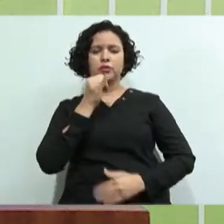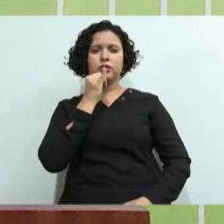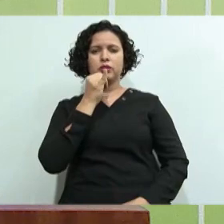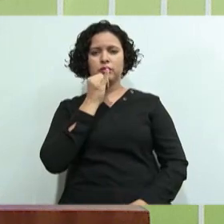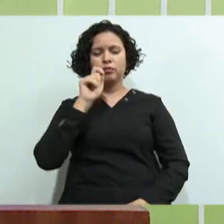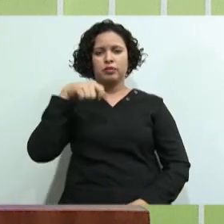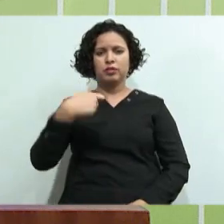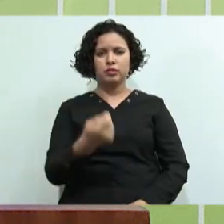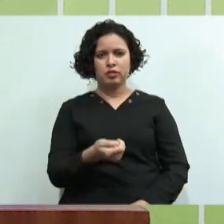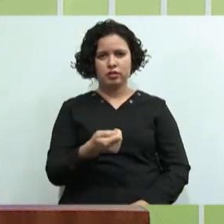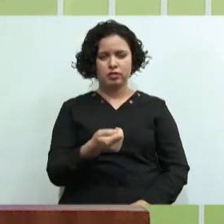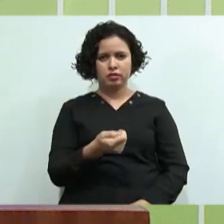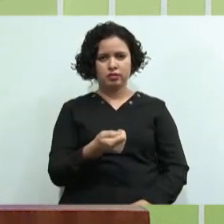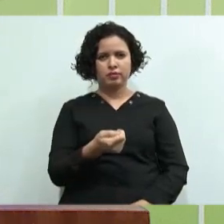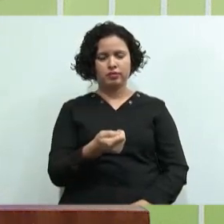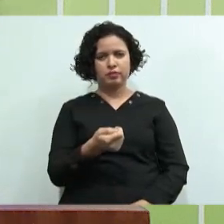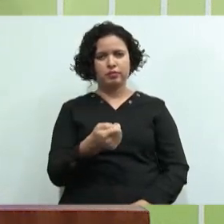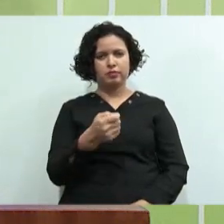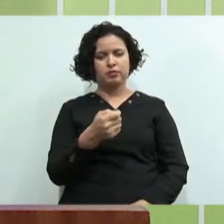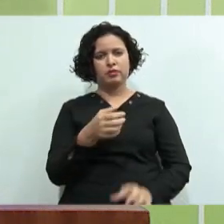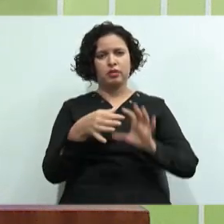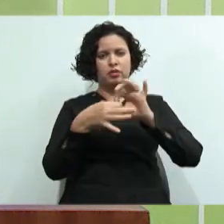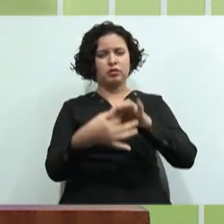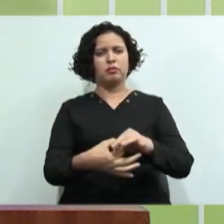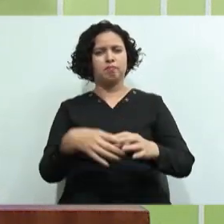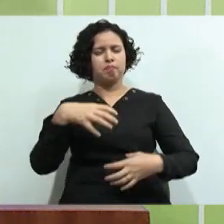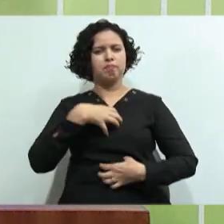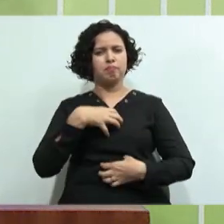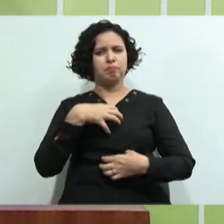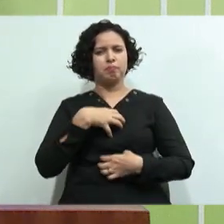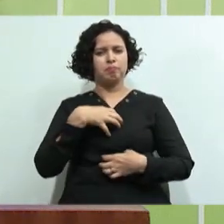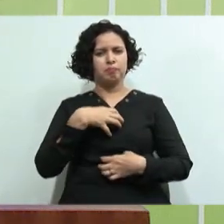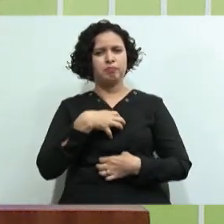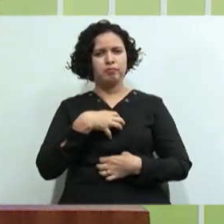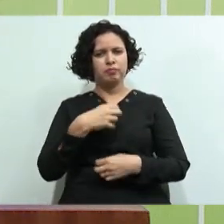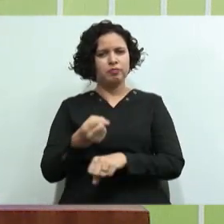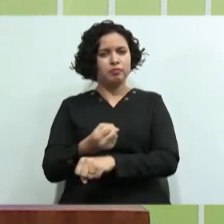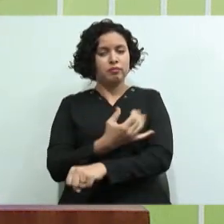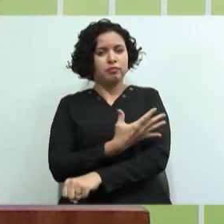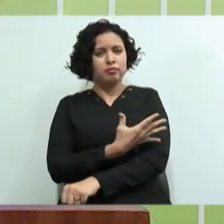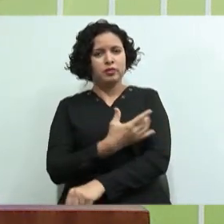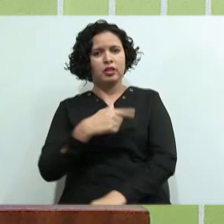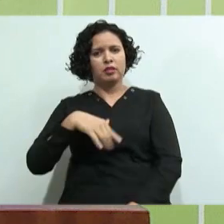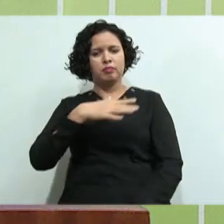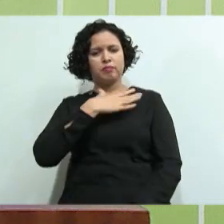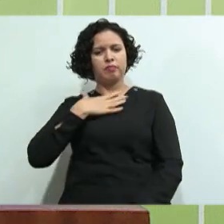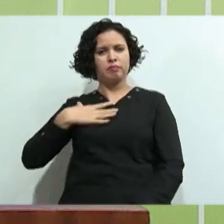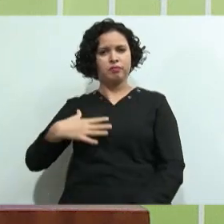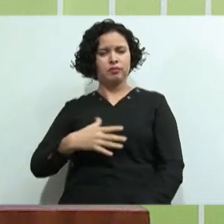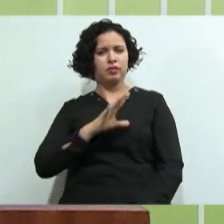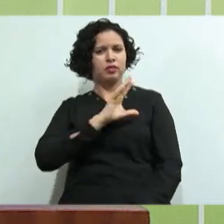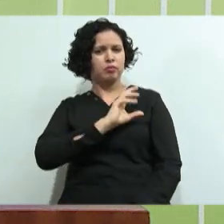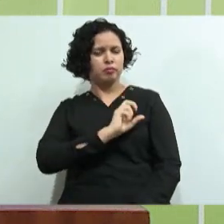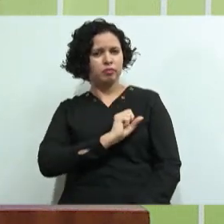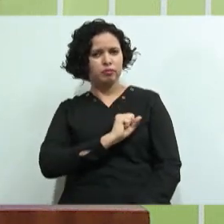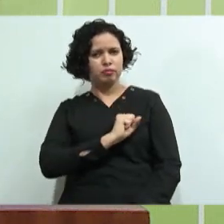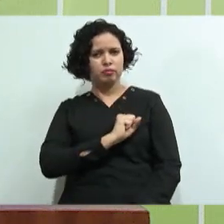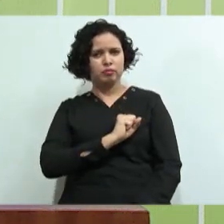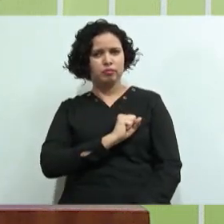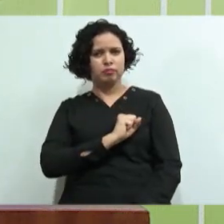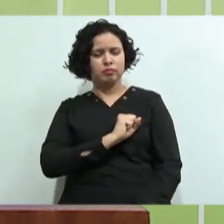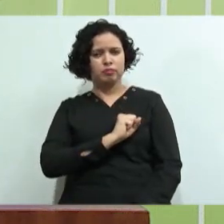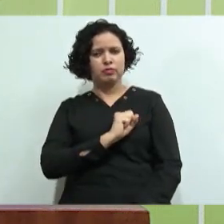exemplo, sinais que são relacionados a sentimentos, eles são usados normalmente aqui no peito. O sinal de amar, o sinal